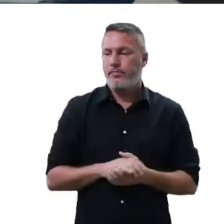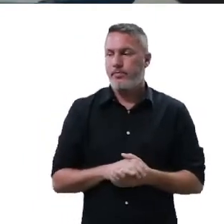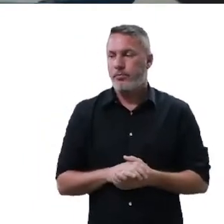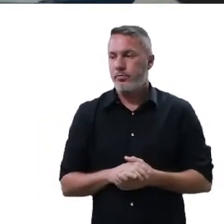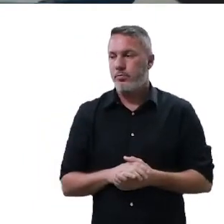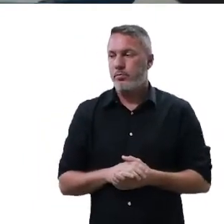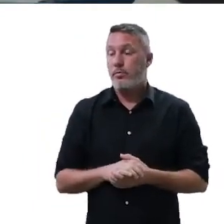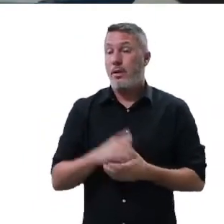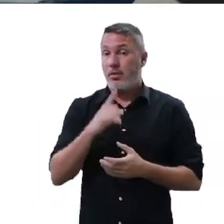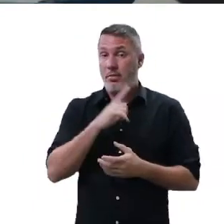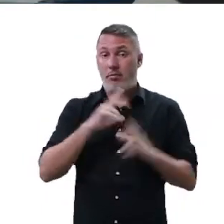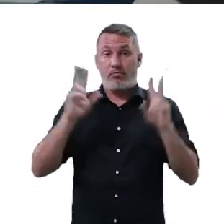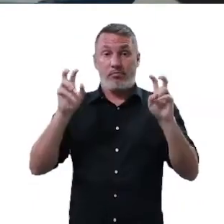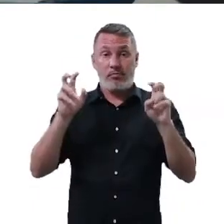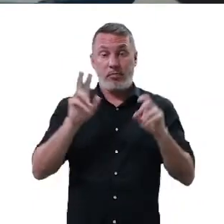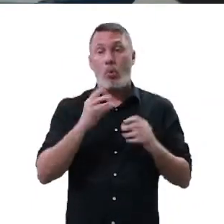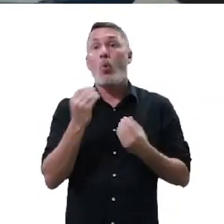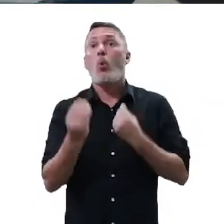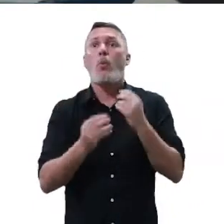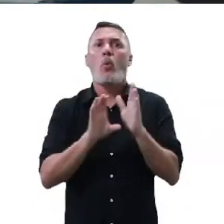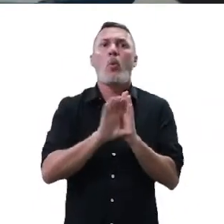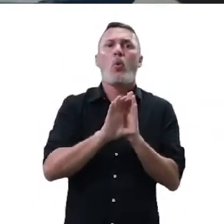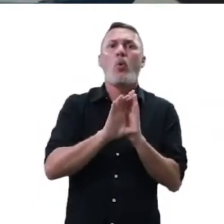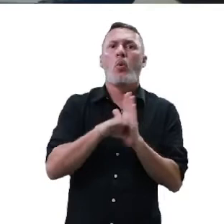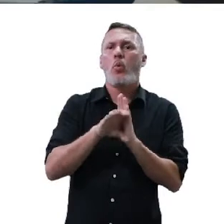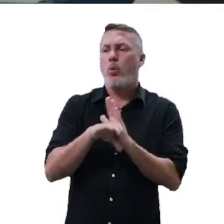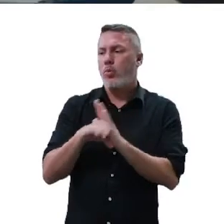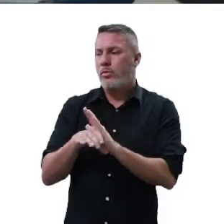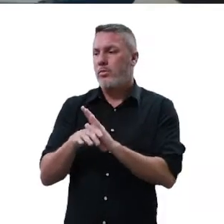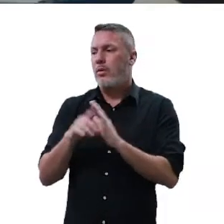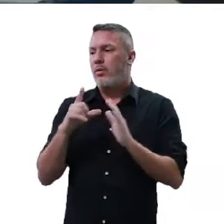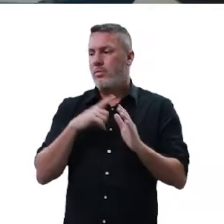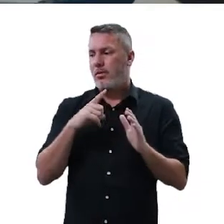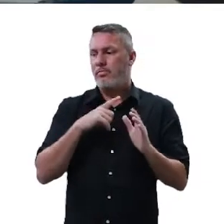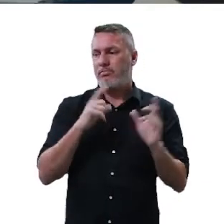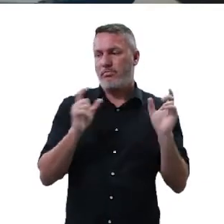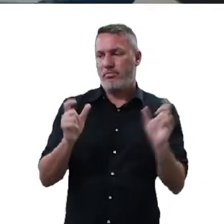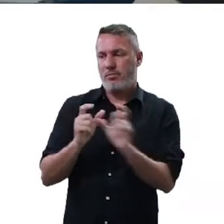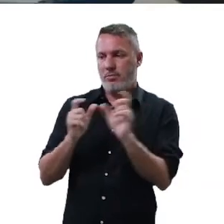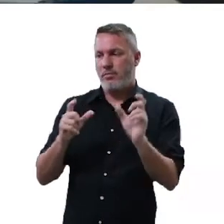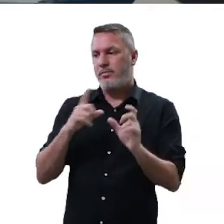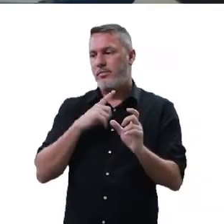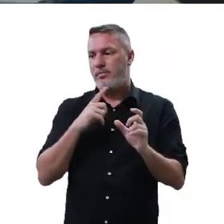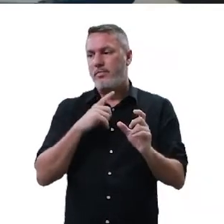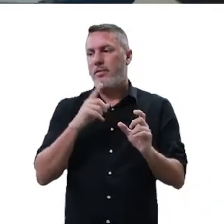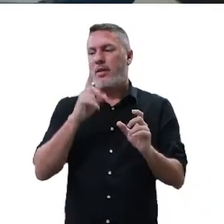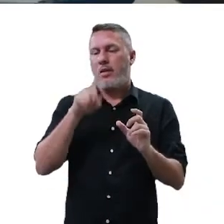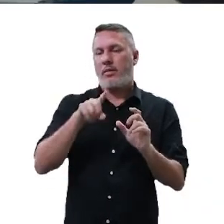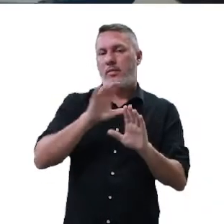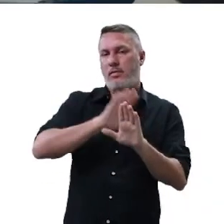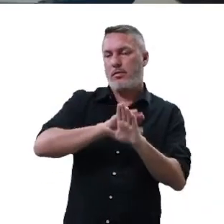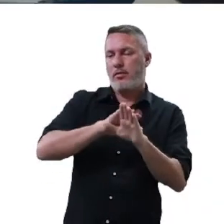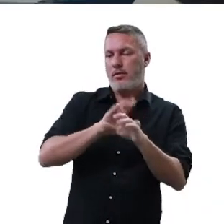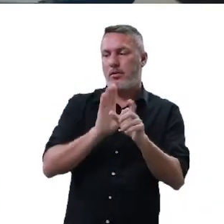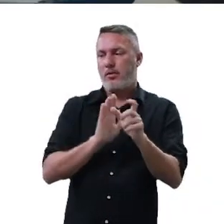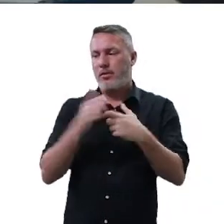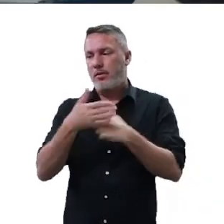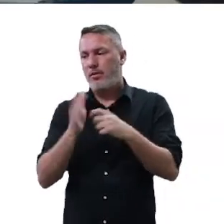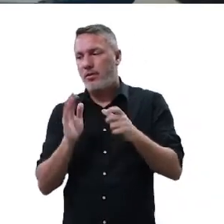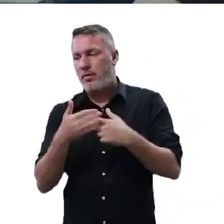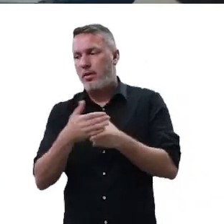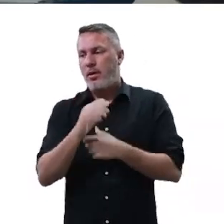que eles chamavam isso, gente? Esse conceito é um conceito muito legal. Arque, né? Que tem a origem